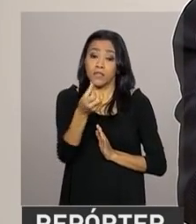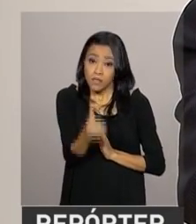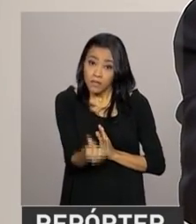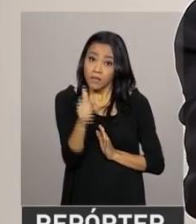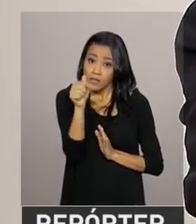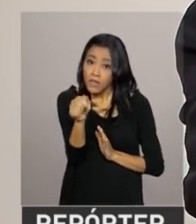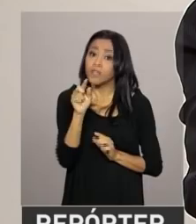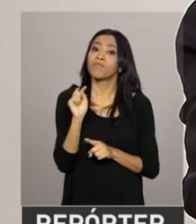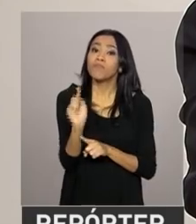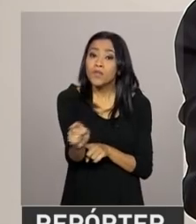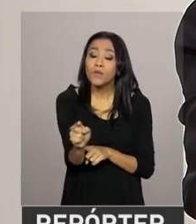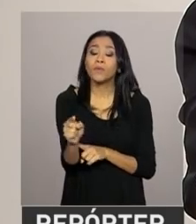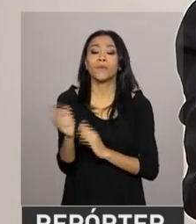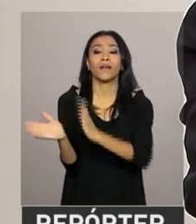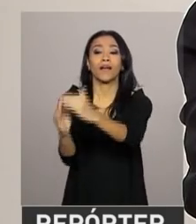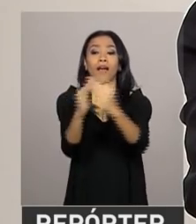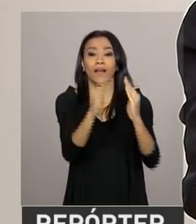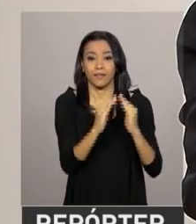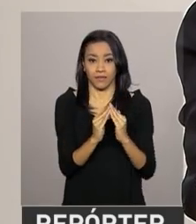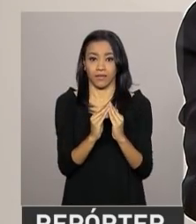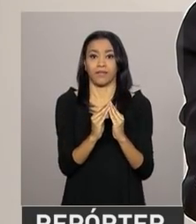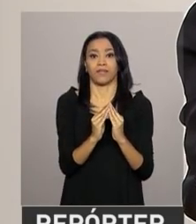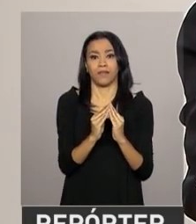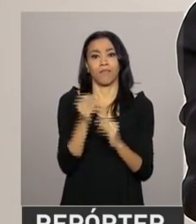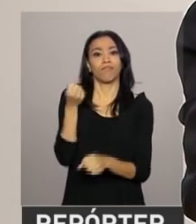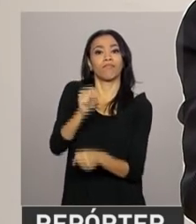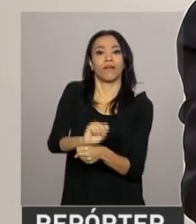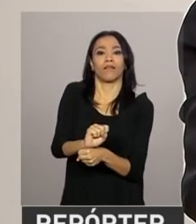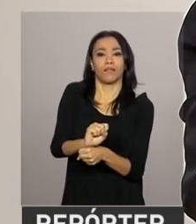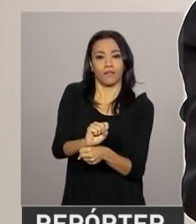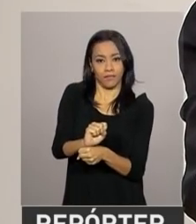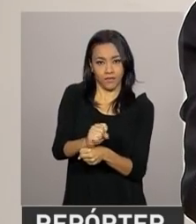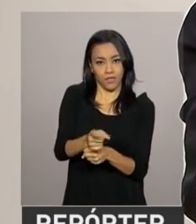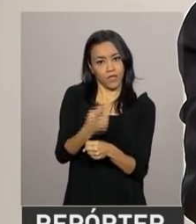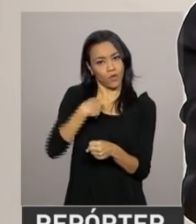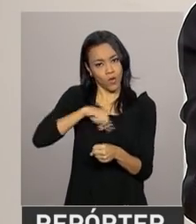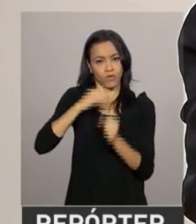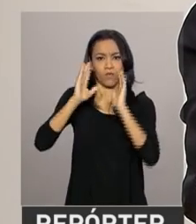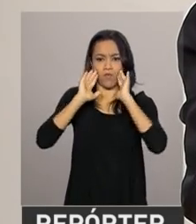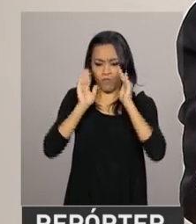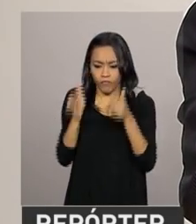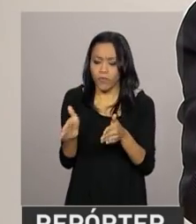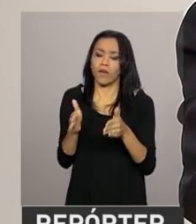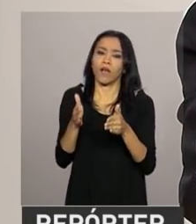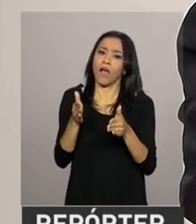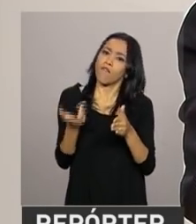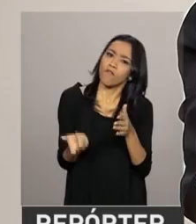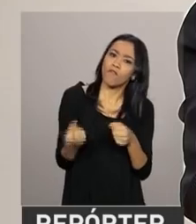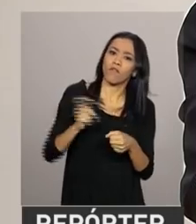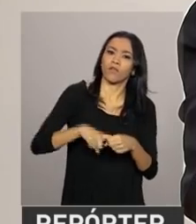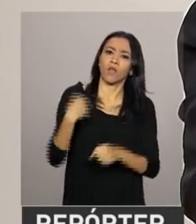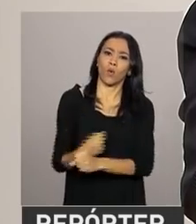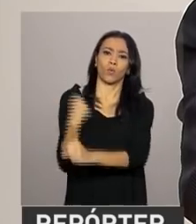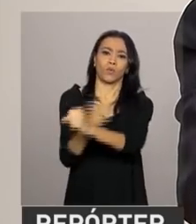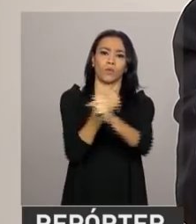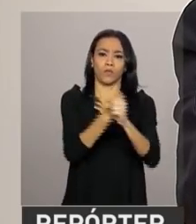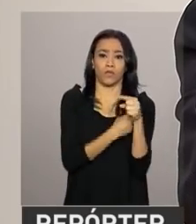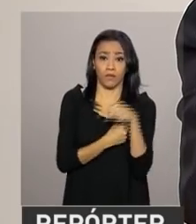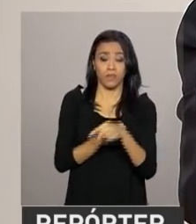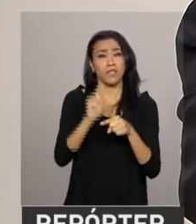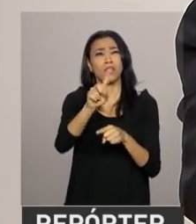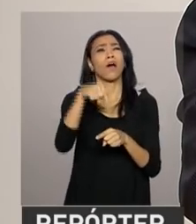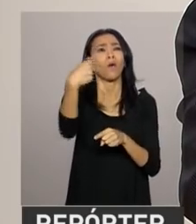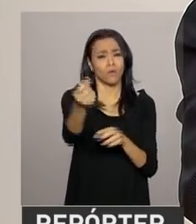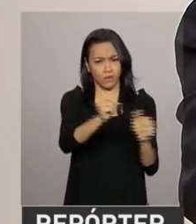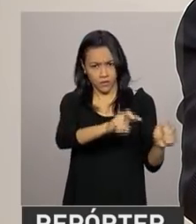do Minha Casa Minha Vida faixa 1 paralisadas. Nós vamos priorizar a retomada dessas obras. Nós estamos semana que